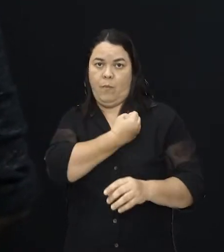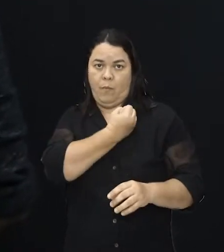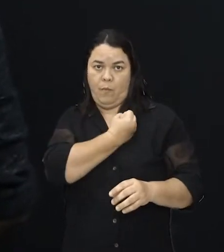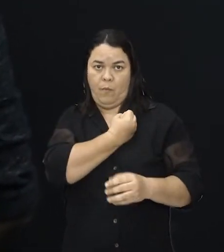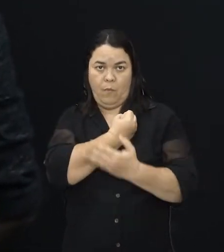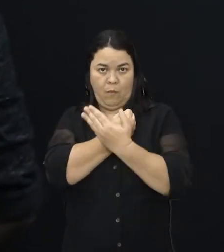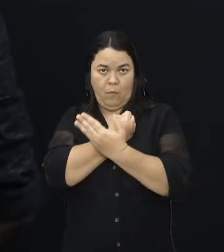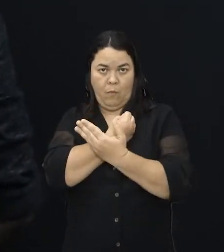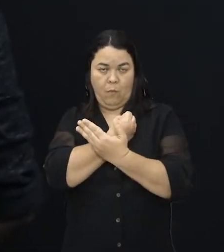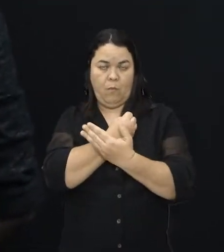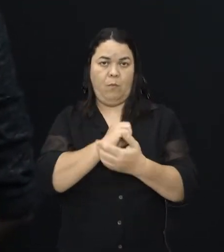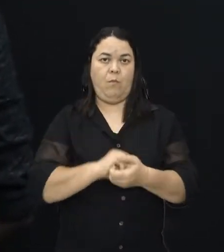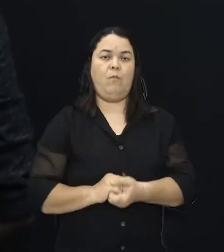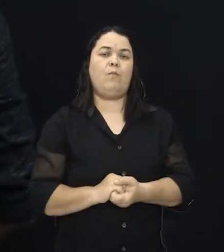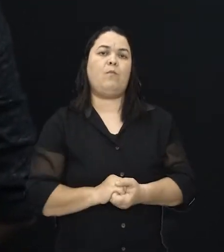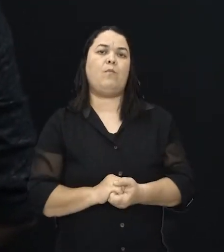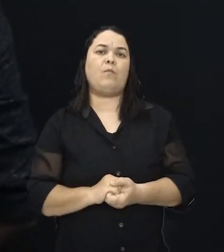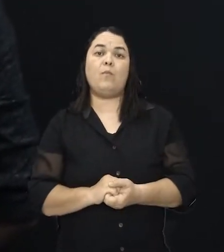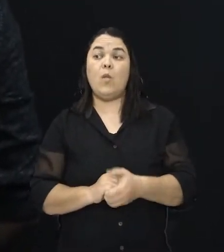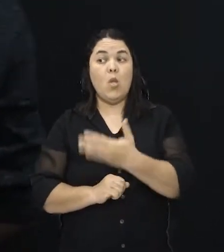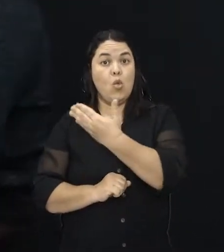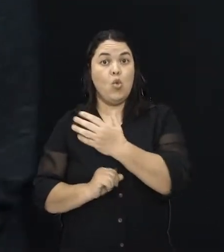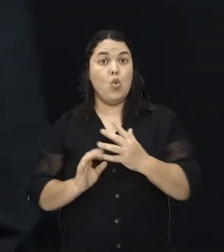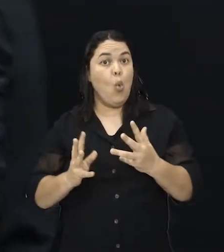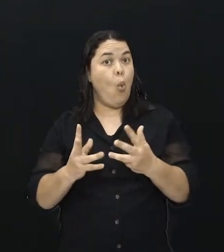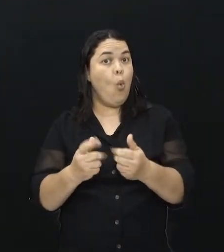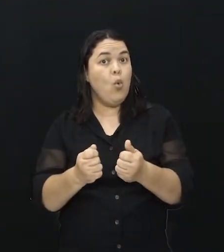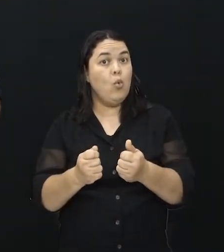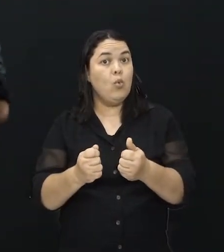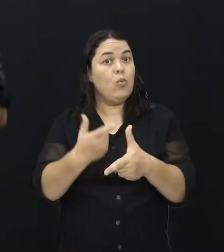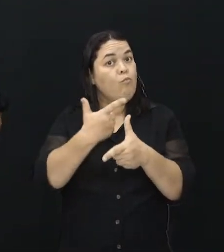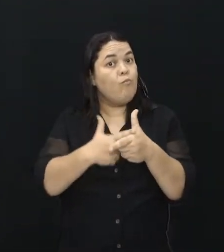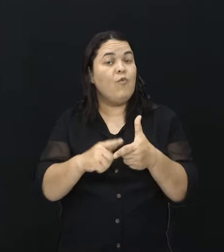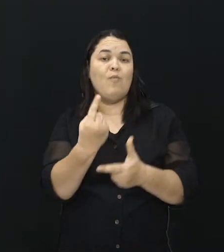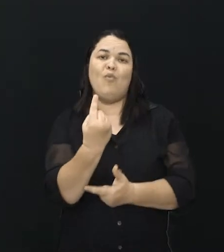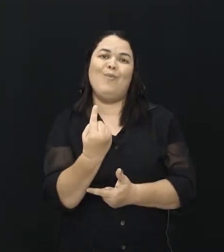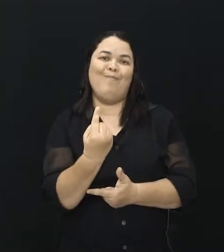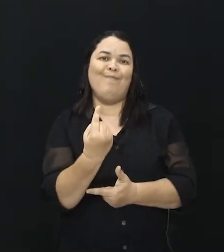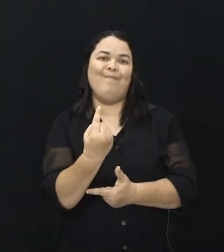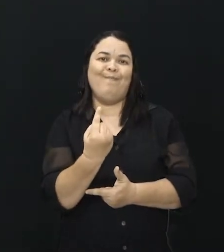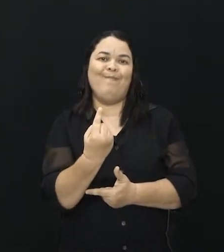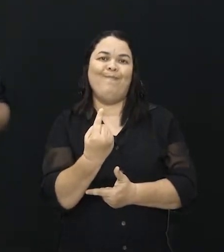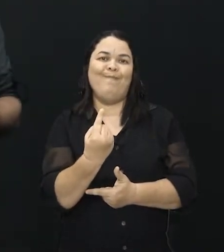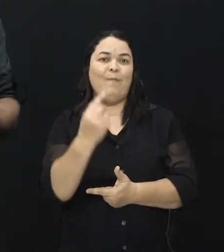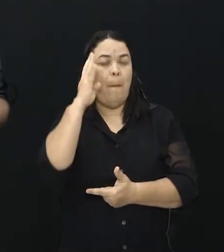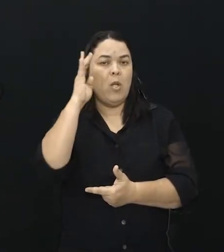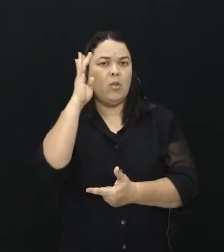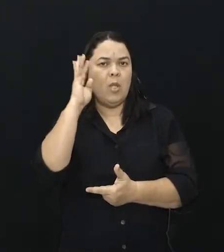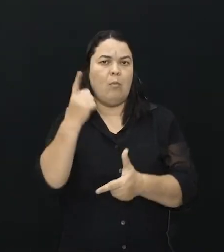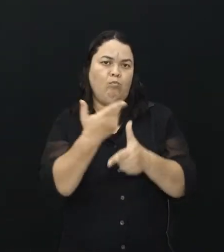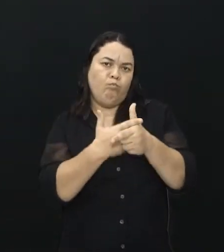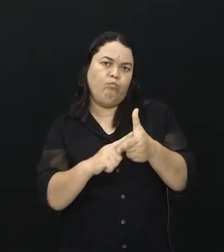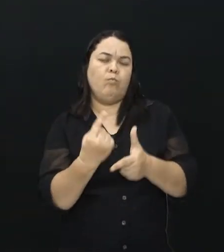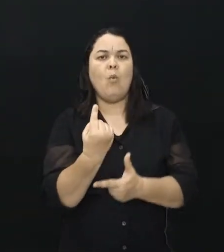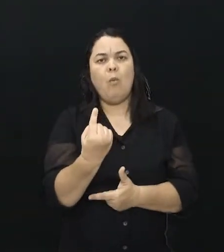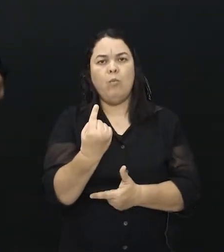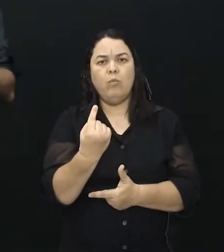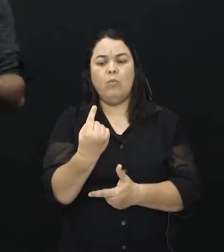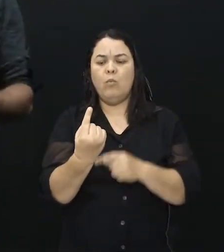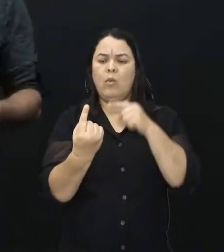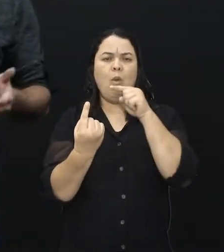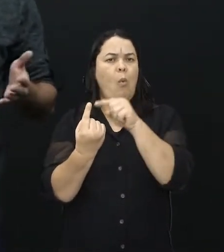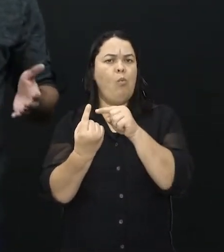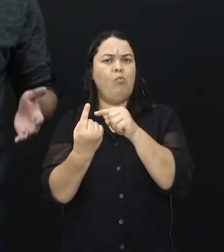não apareça aqui, tá? Todos eles estão divididos por 1. Só que o 1, enquanto